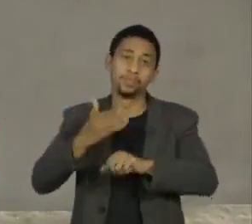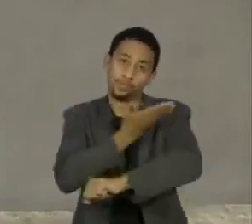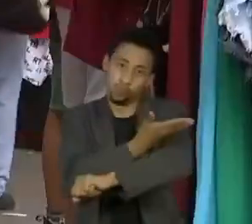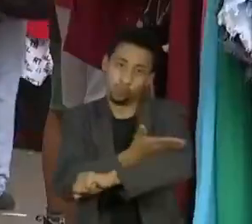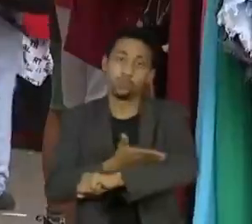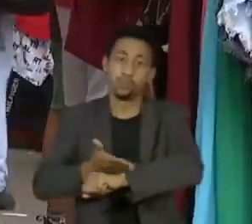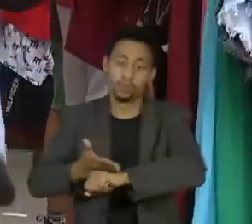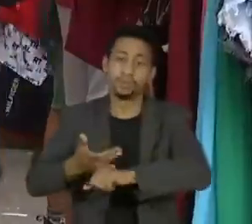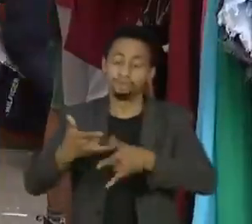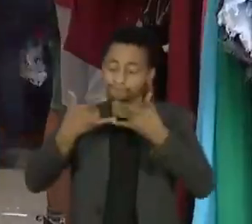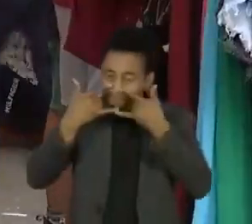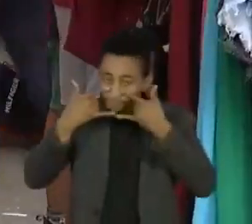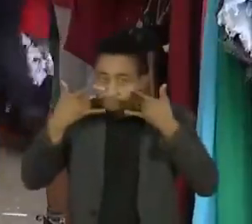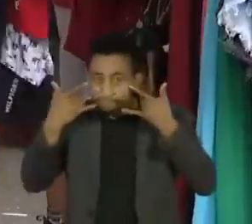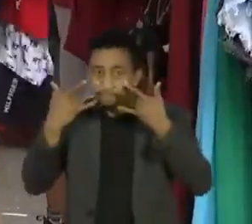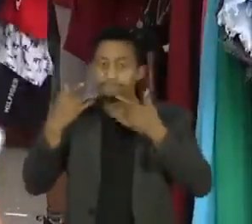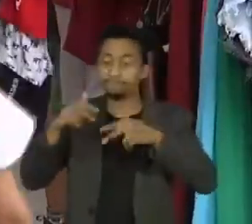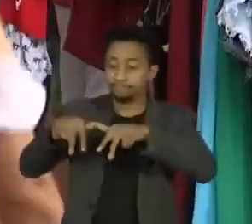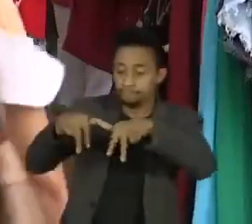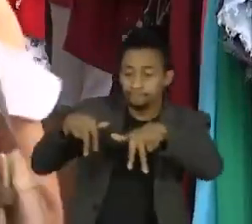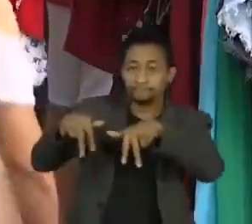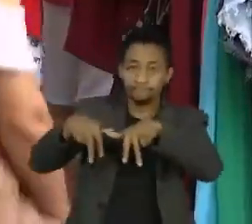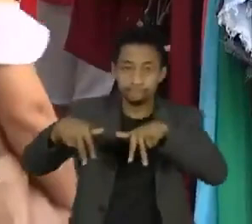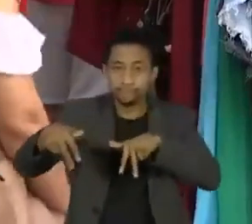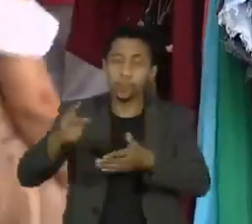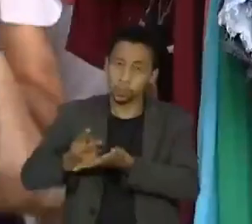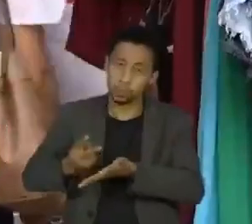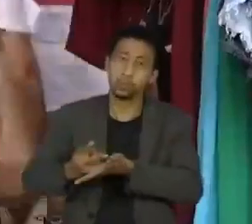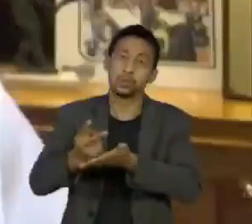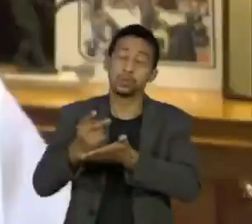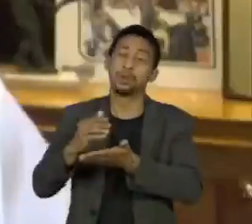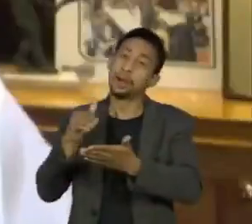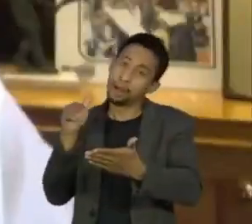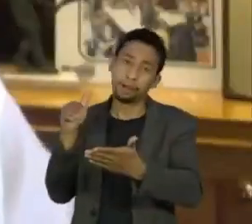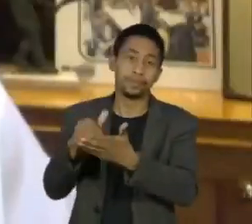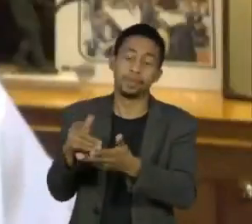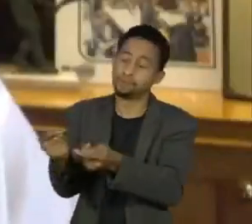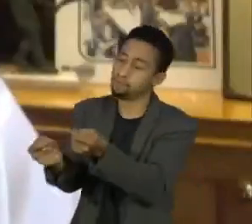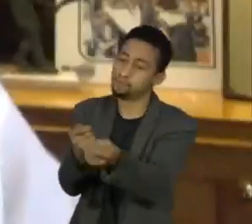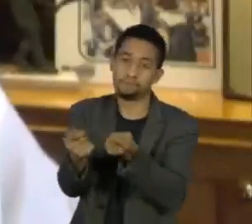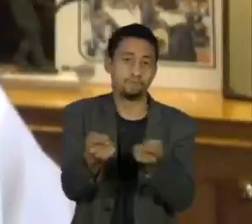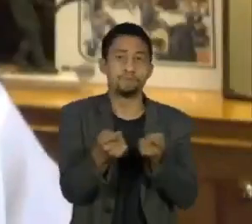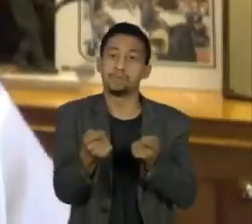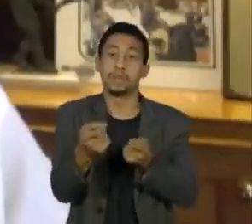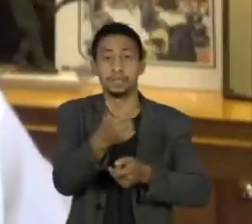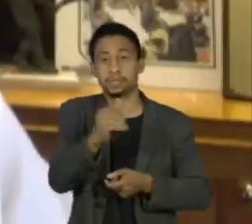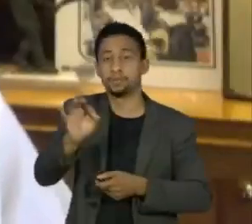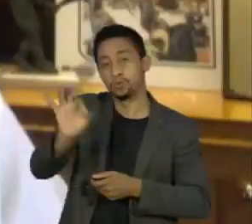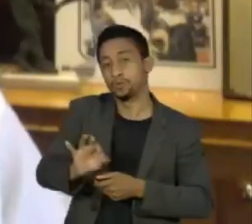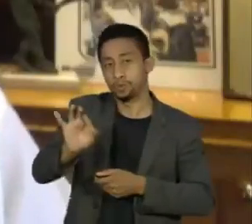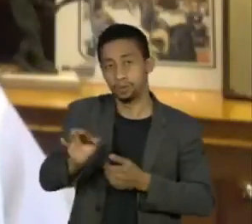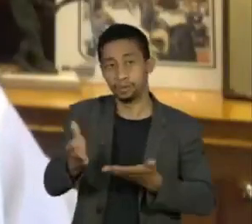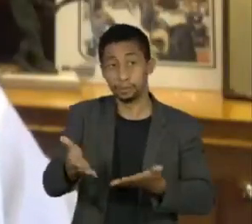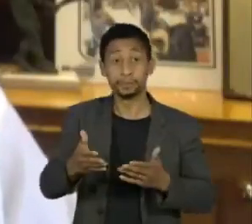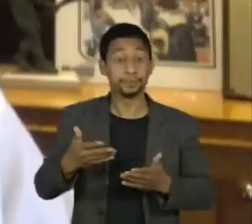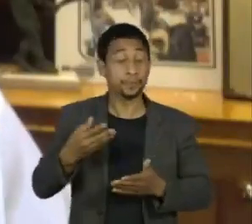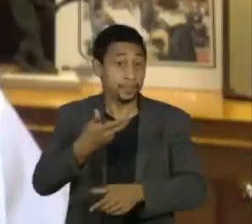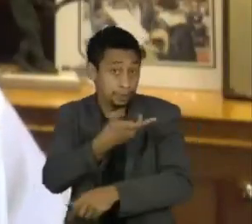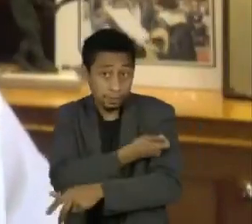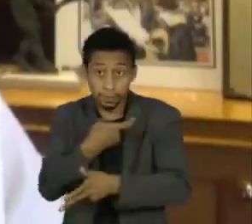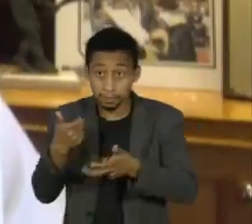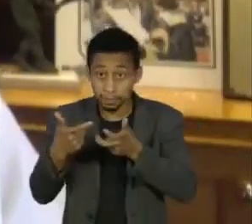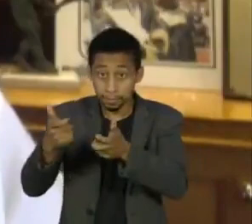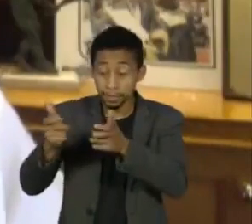que ser mantidos até que o novo coronavírus esteja sob controle. As vacinas que estão atualmente sendo testadas em fase